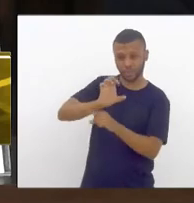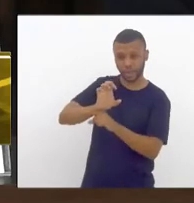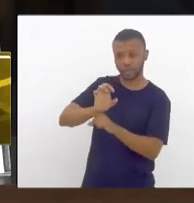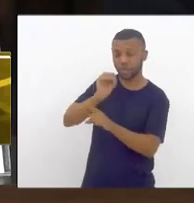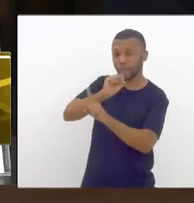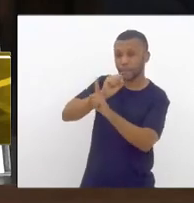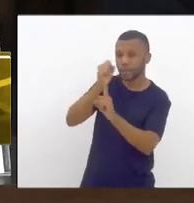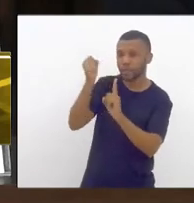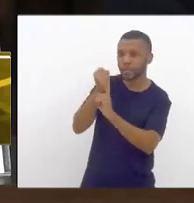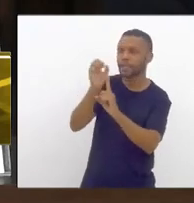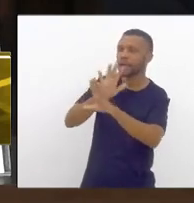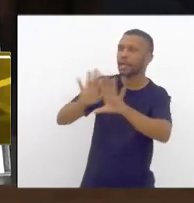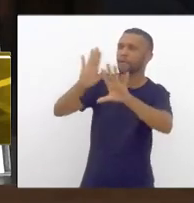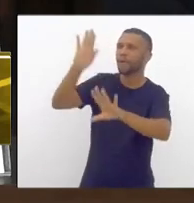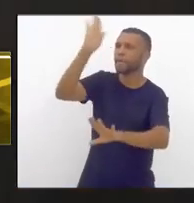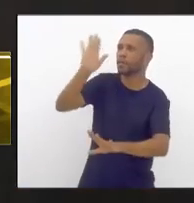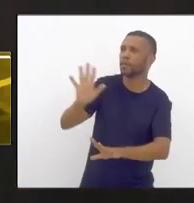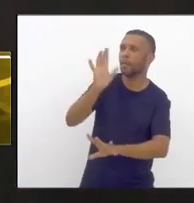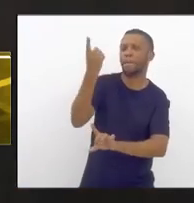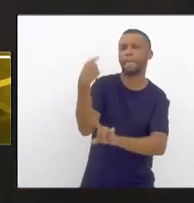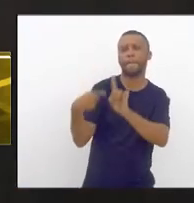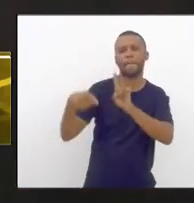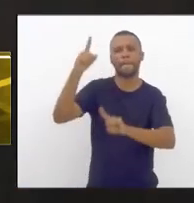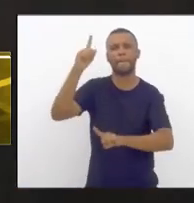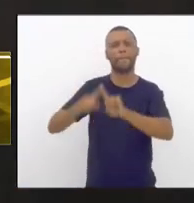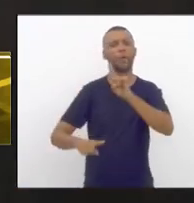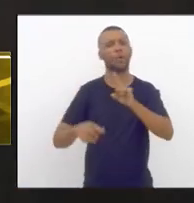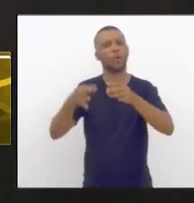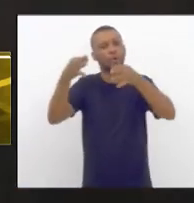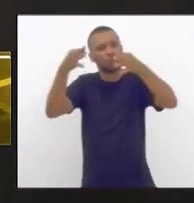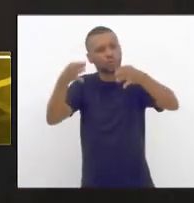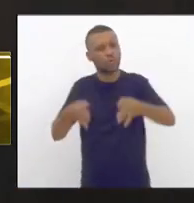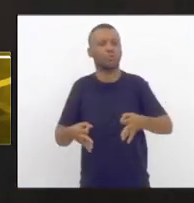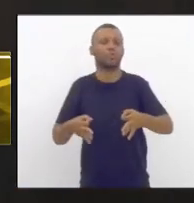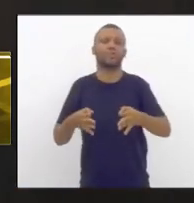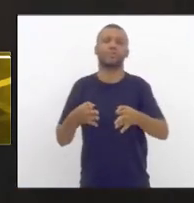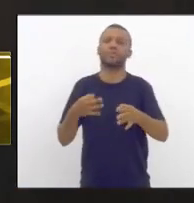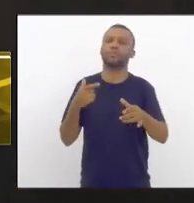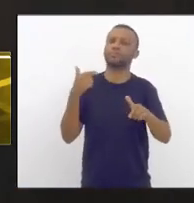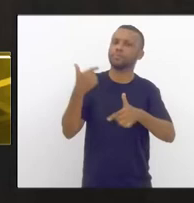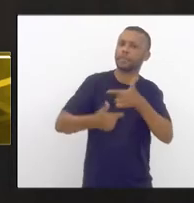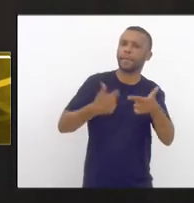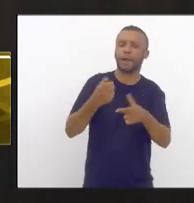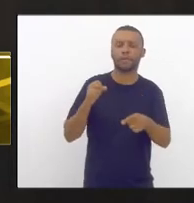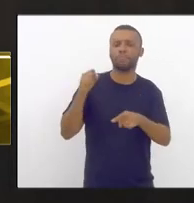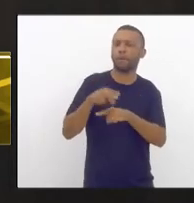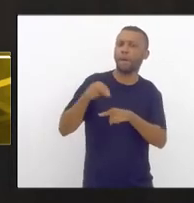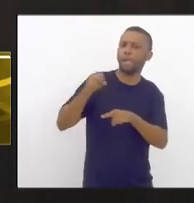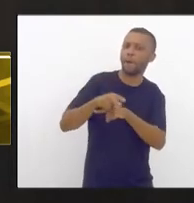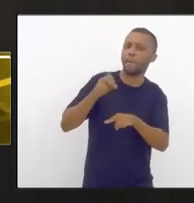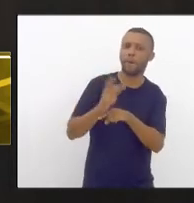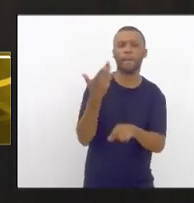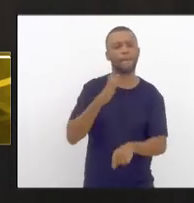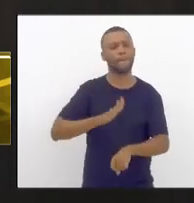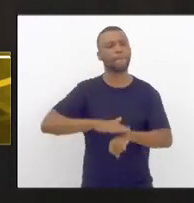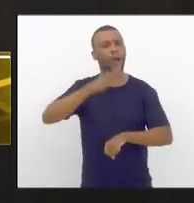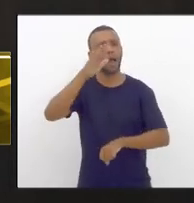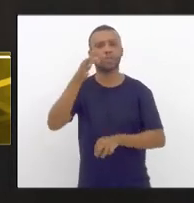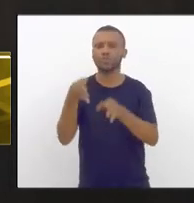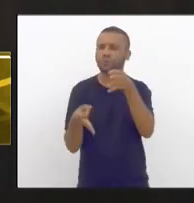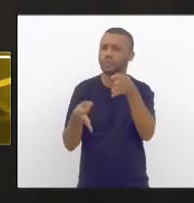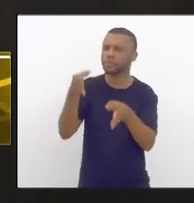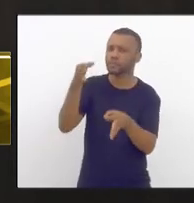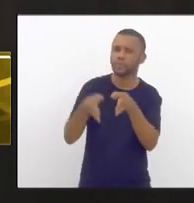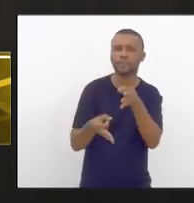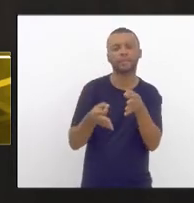muito mais desenvolvida e muito mais justa e com muito mais emprego e com muito mais é justiça